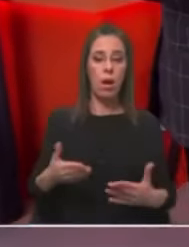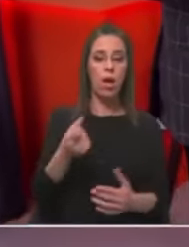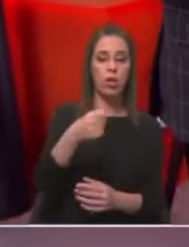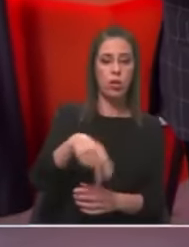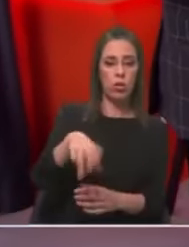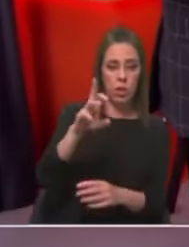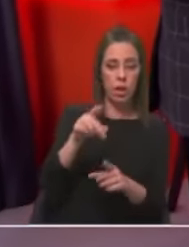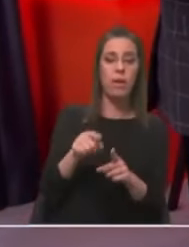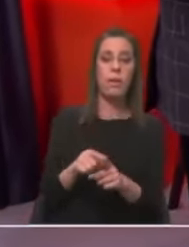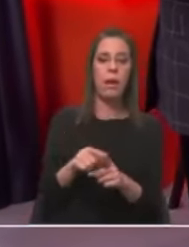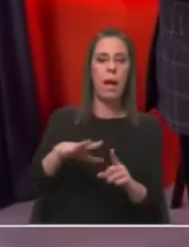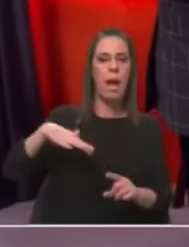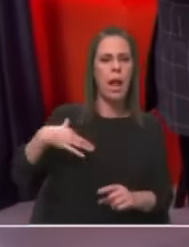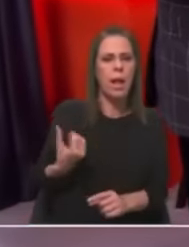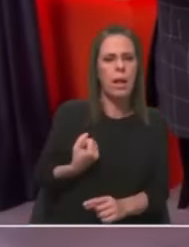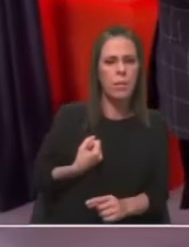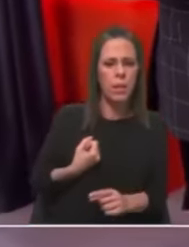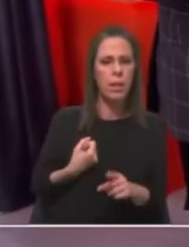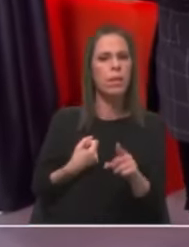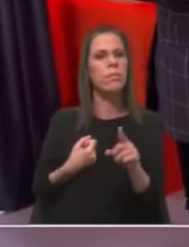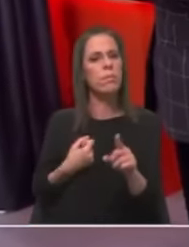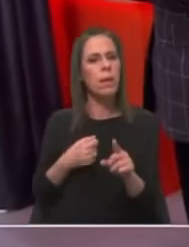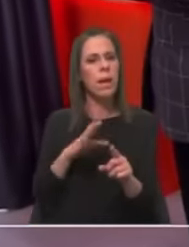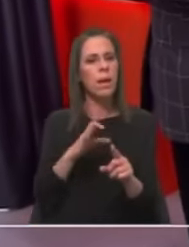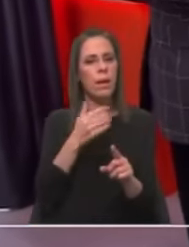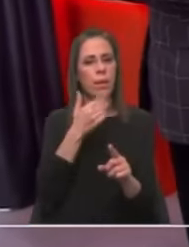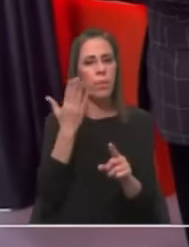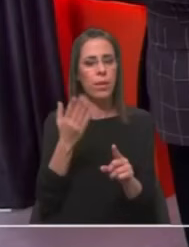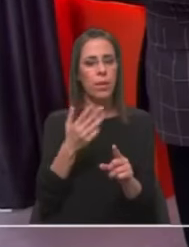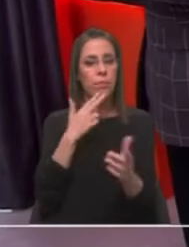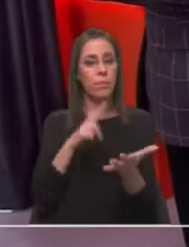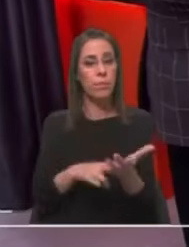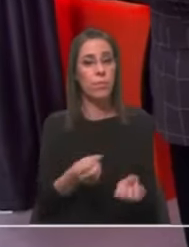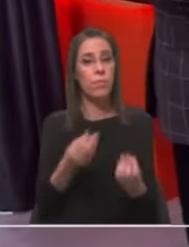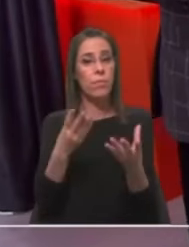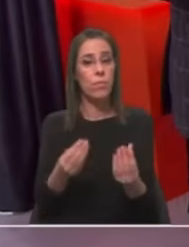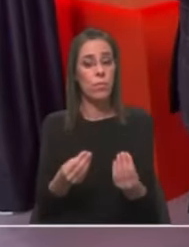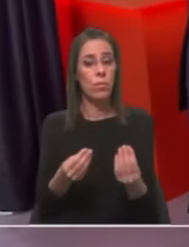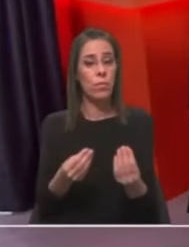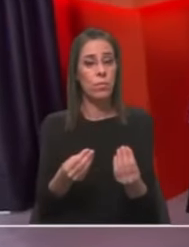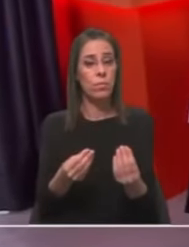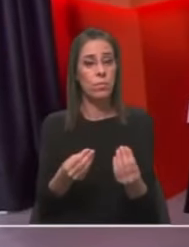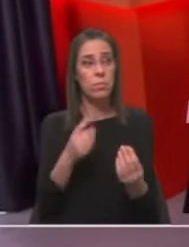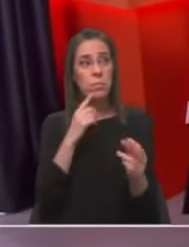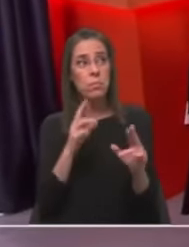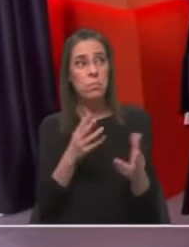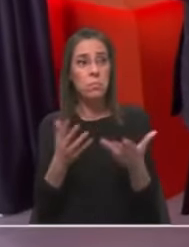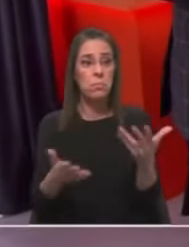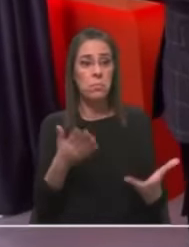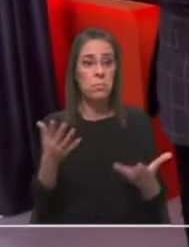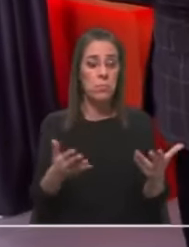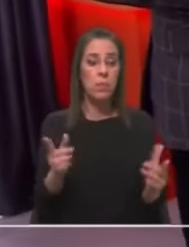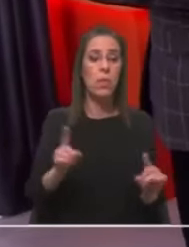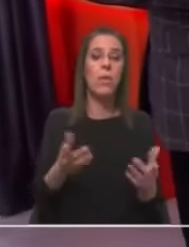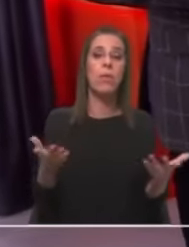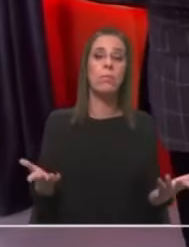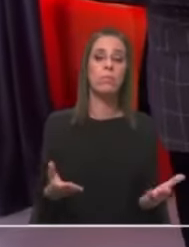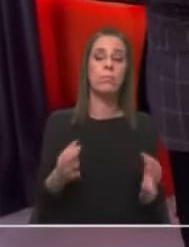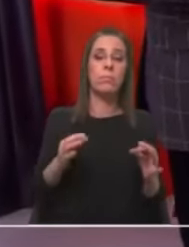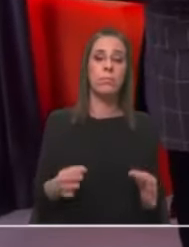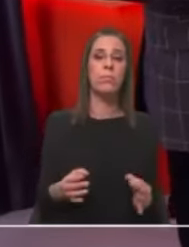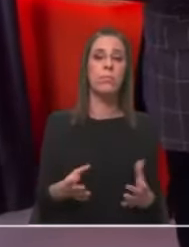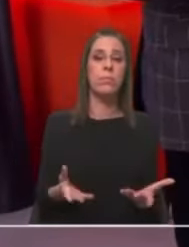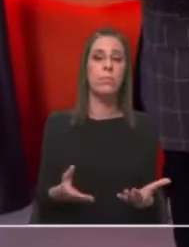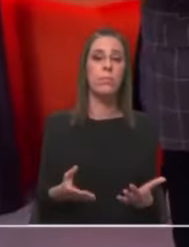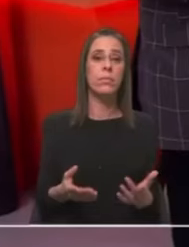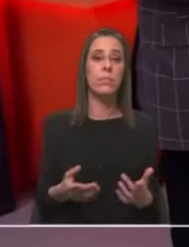GNR de Alcabidez. Hernani, bom dia. Aconteceu finalmente. Estávamos na expectativa disto poder acontecer ou não. Claro. José Castelo Branco foi